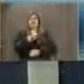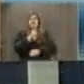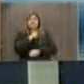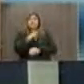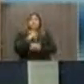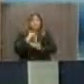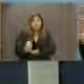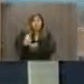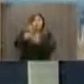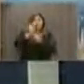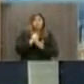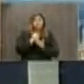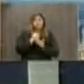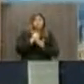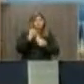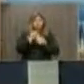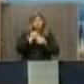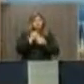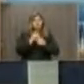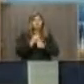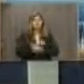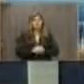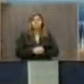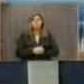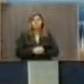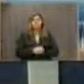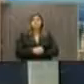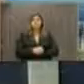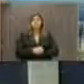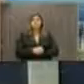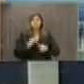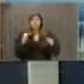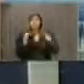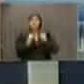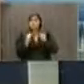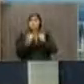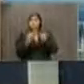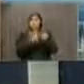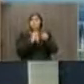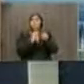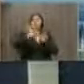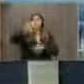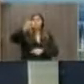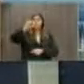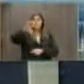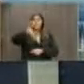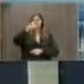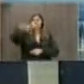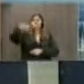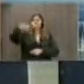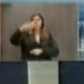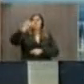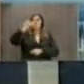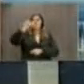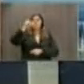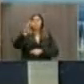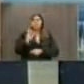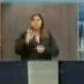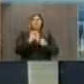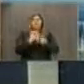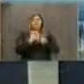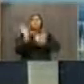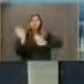apoio e da construção de oportunidade. Nesse sentido, o bairro São José, que vai receber toda a